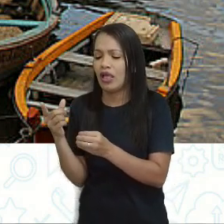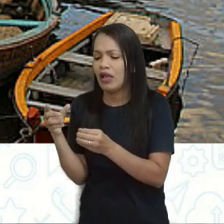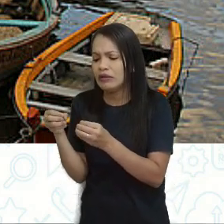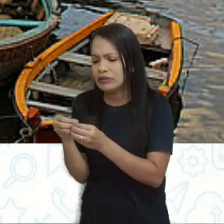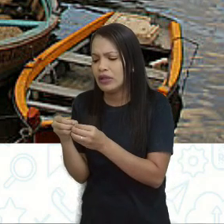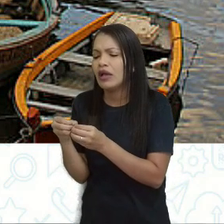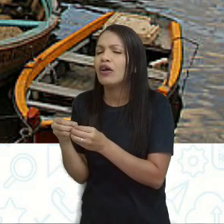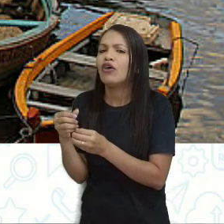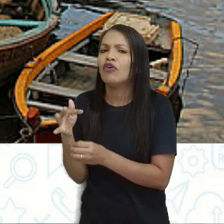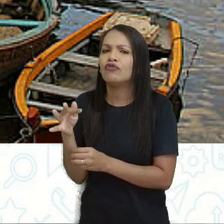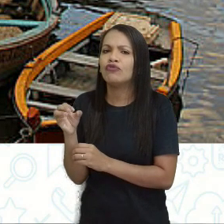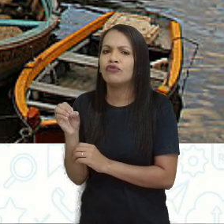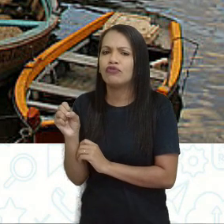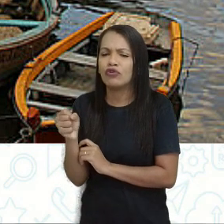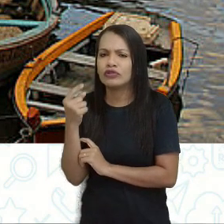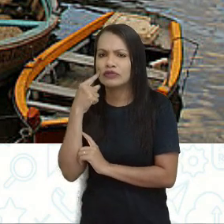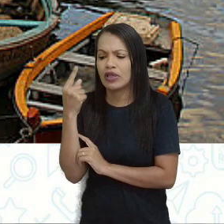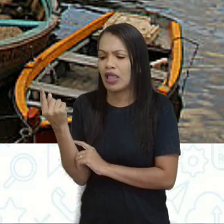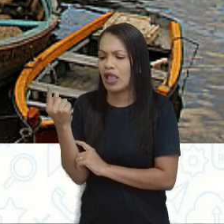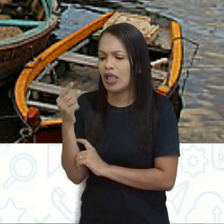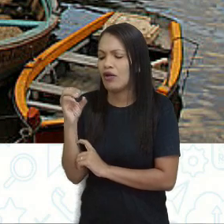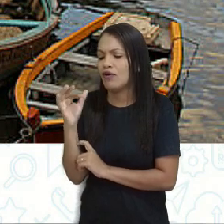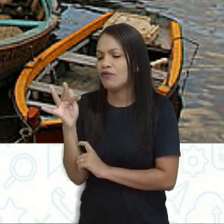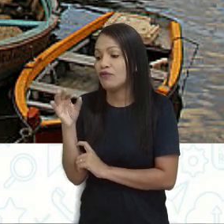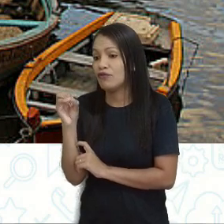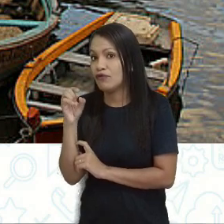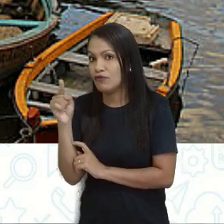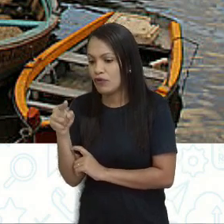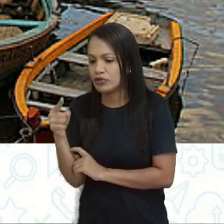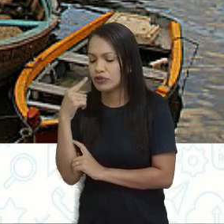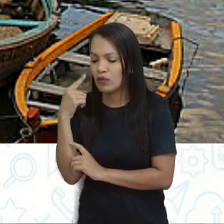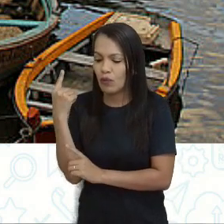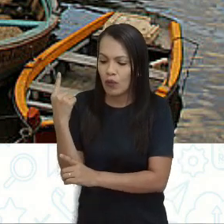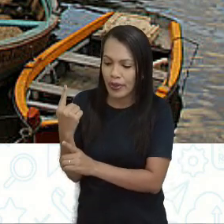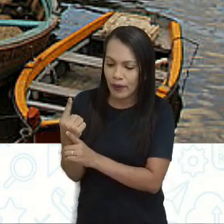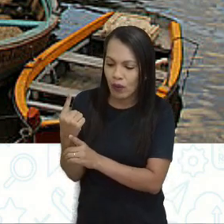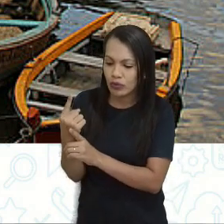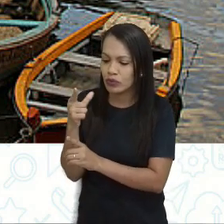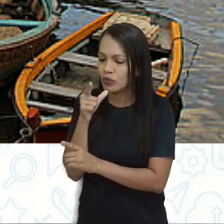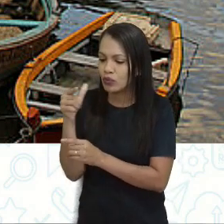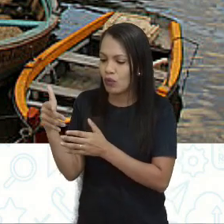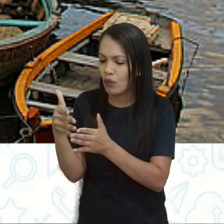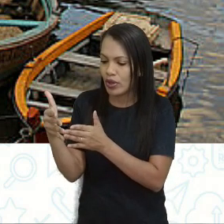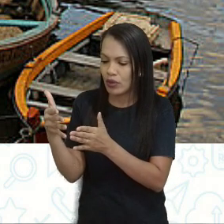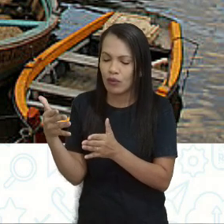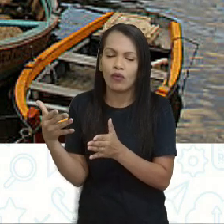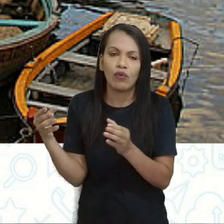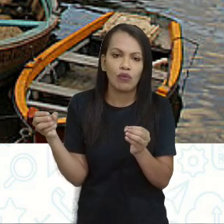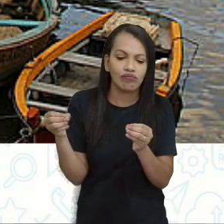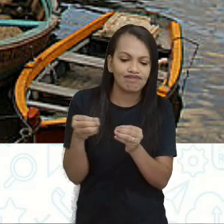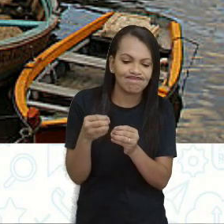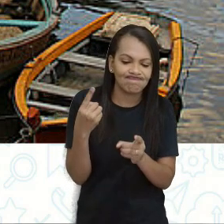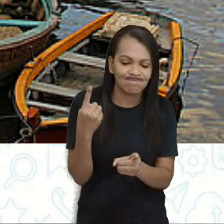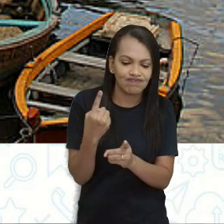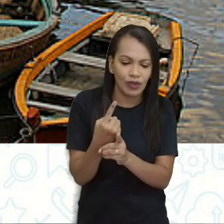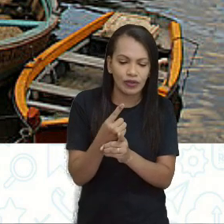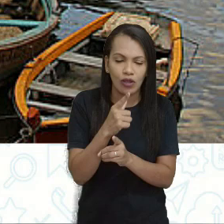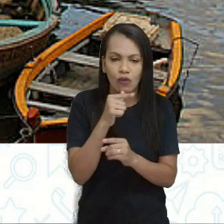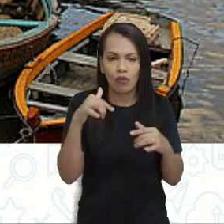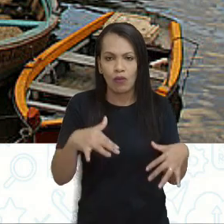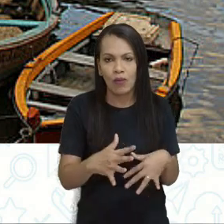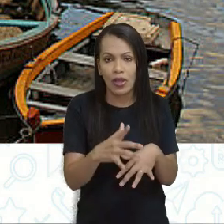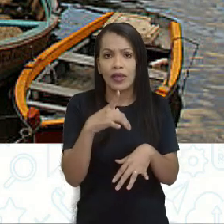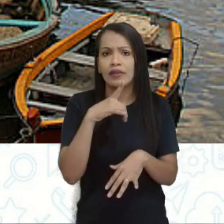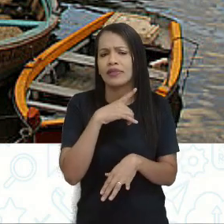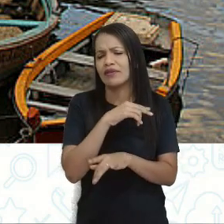É ali onde há o encontro do rio com o mar, ok? E aí enfrenta sérios transtornos